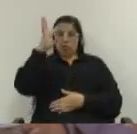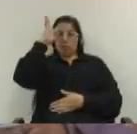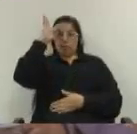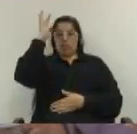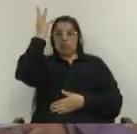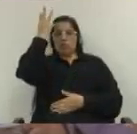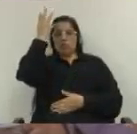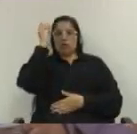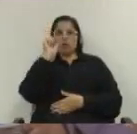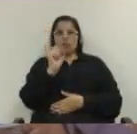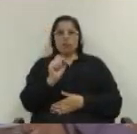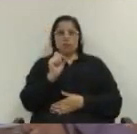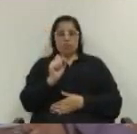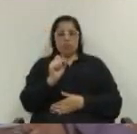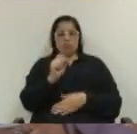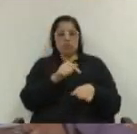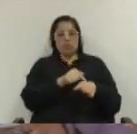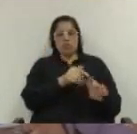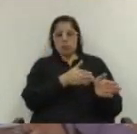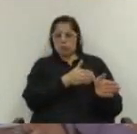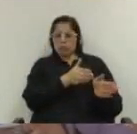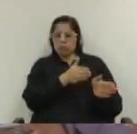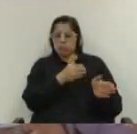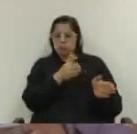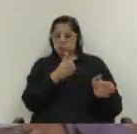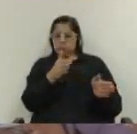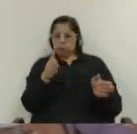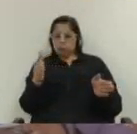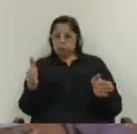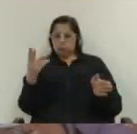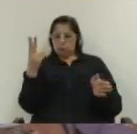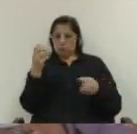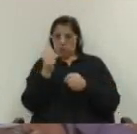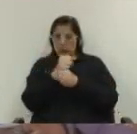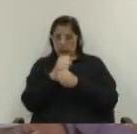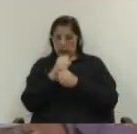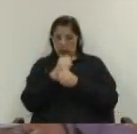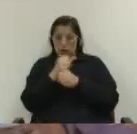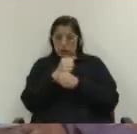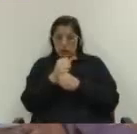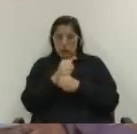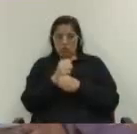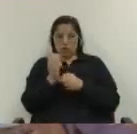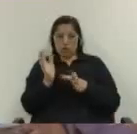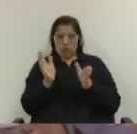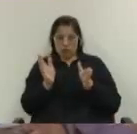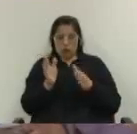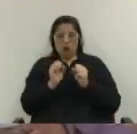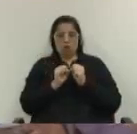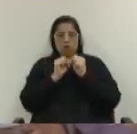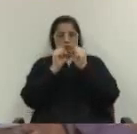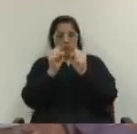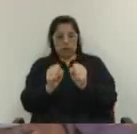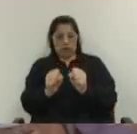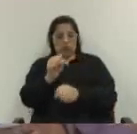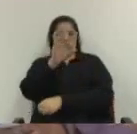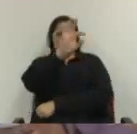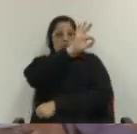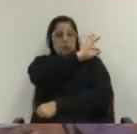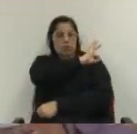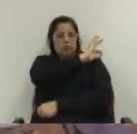que no decorrer deste mais de 2 anos de mandato, o prefeito, bem como seus secretários,